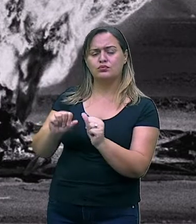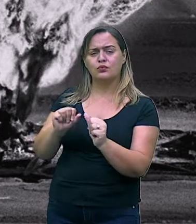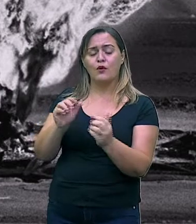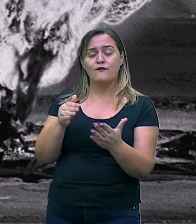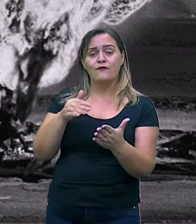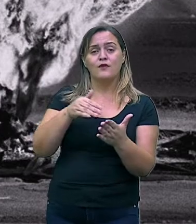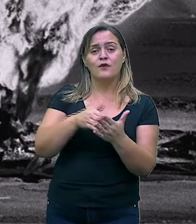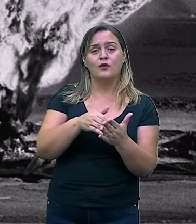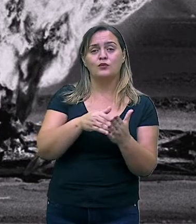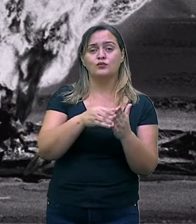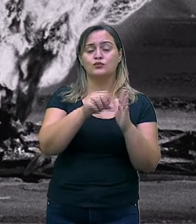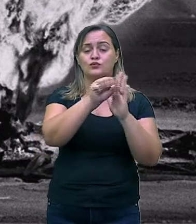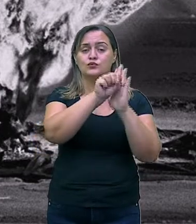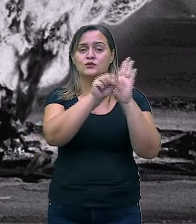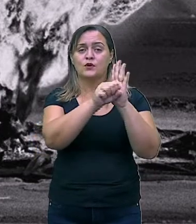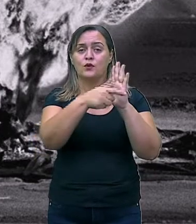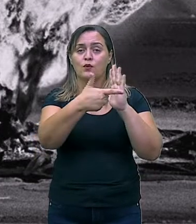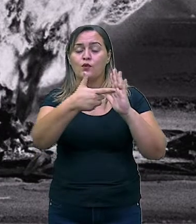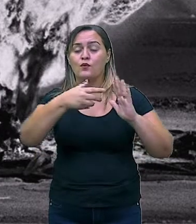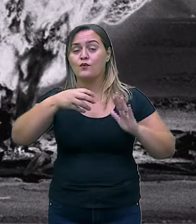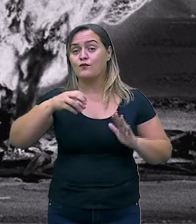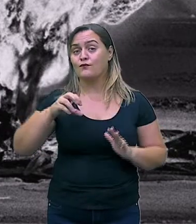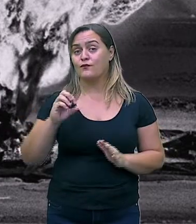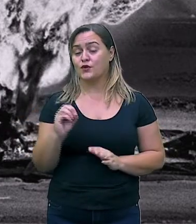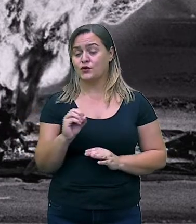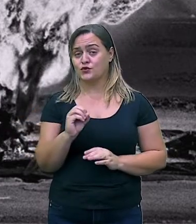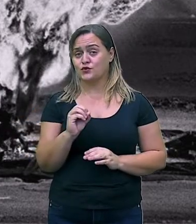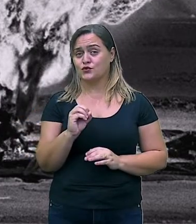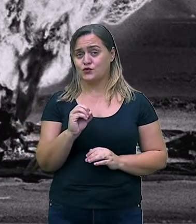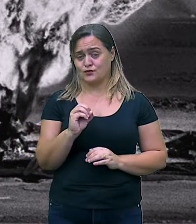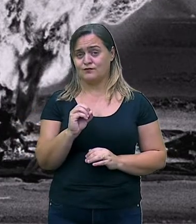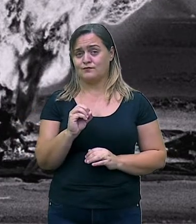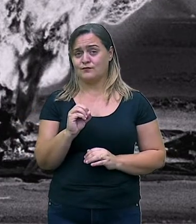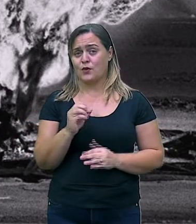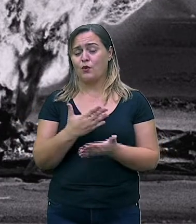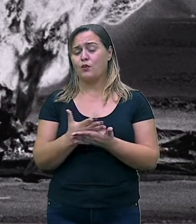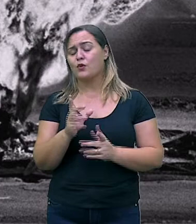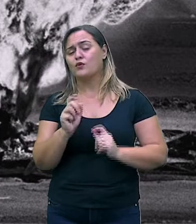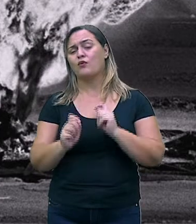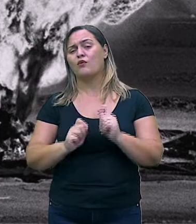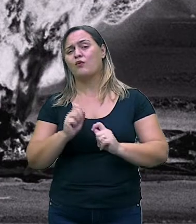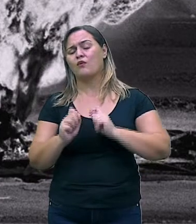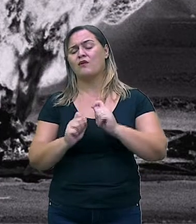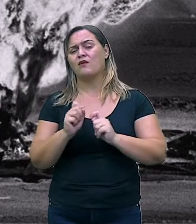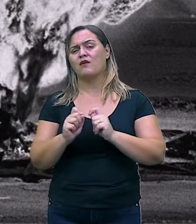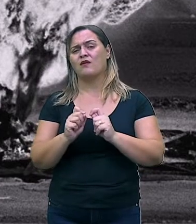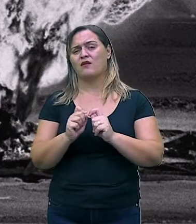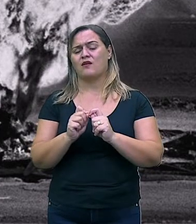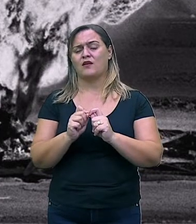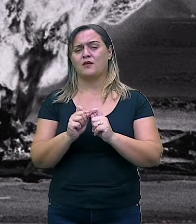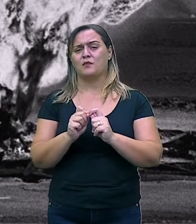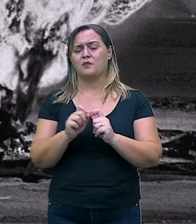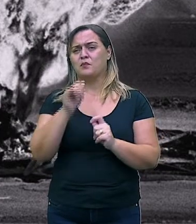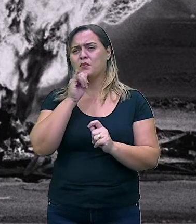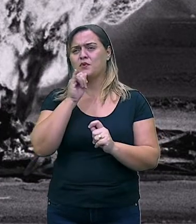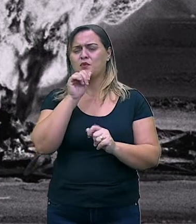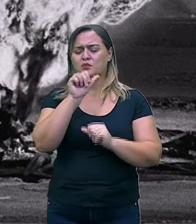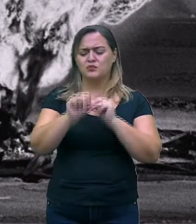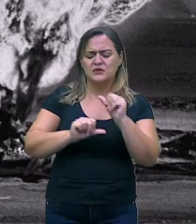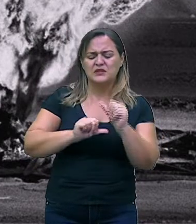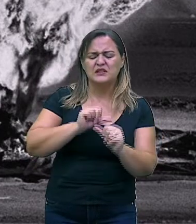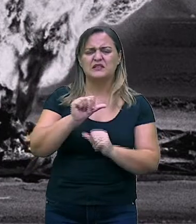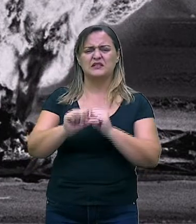XX, as políticas mundiais para enfrentarem a crise ambiental, nós vamos falar dessas mudanças climáticas, a mudança da Terra e a